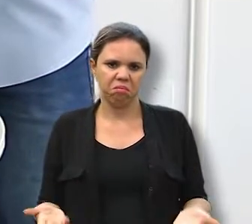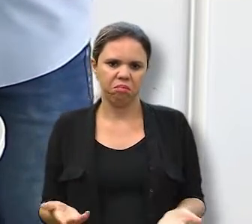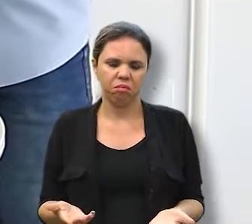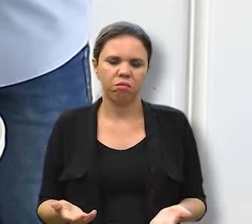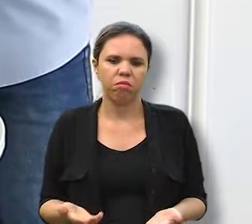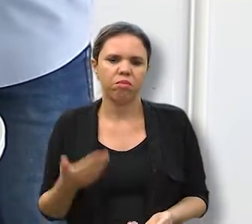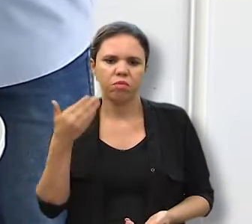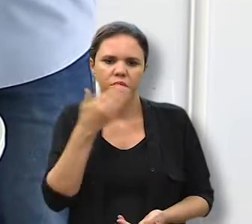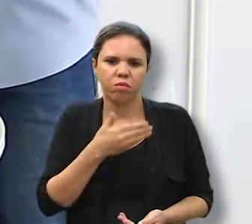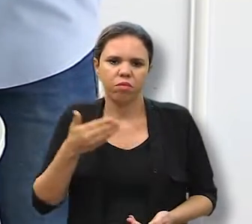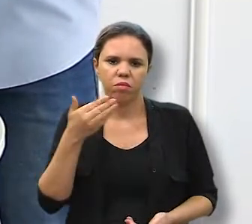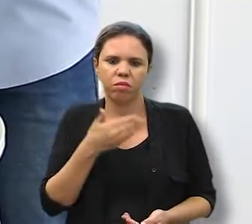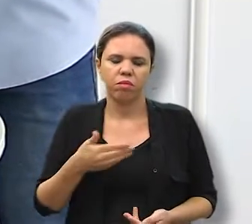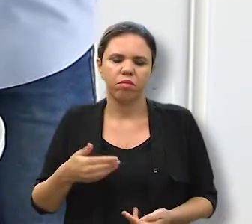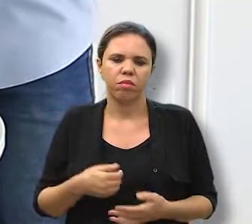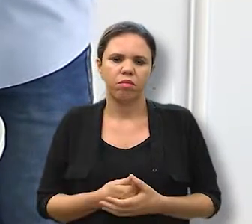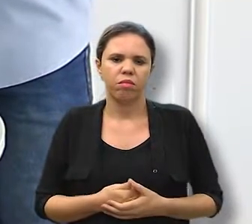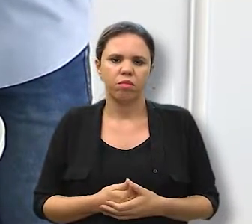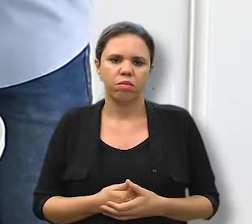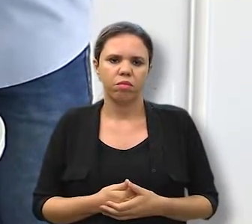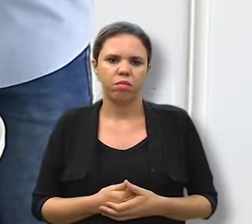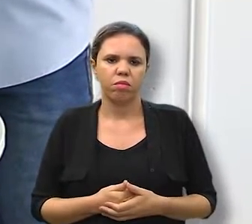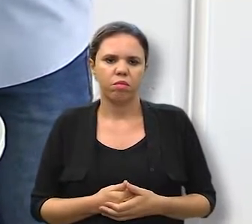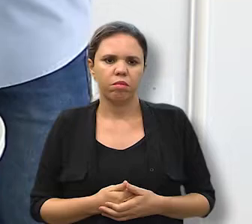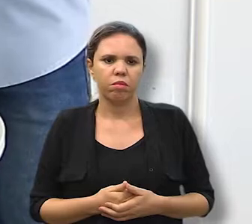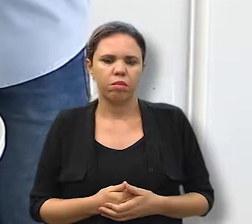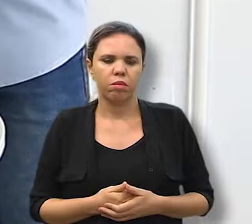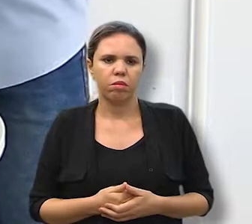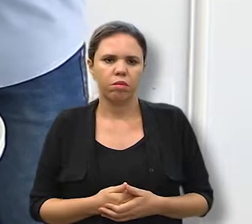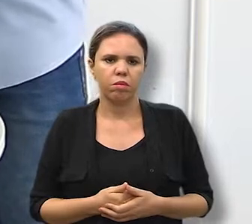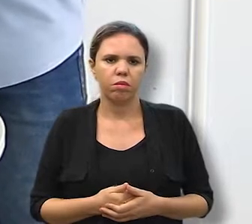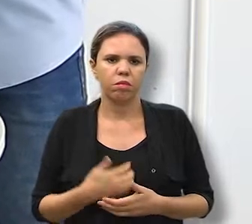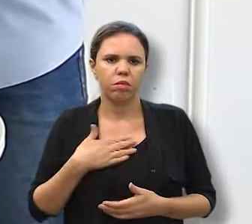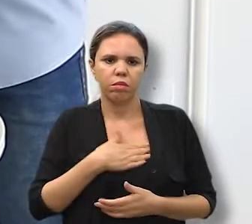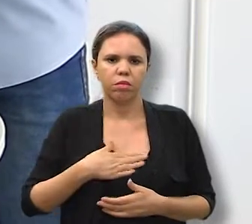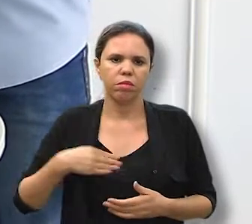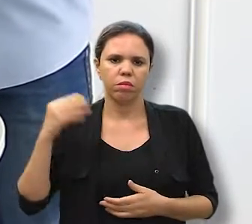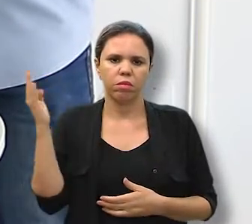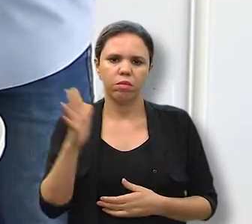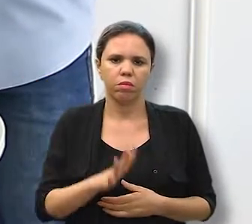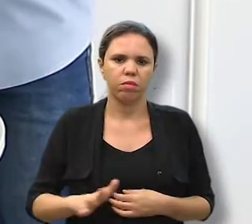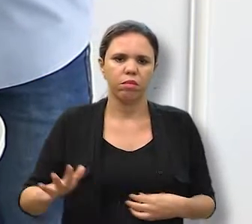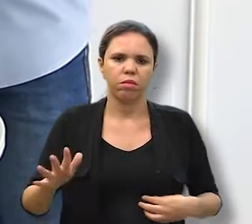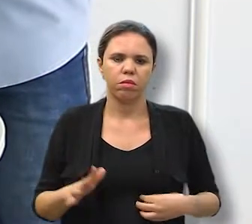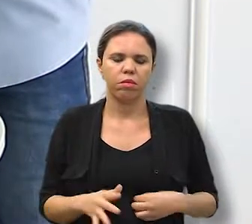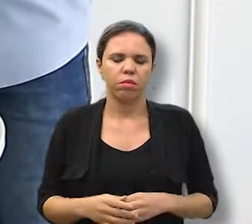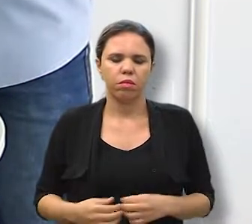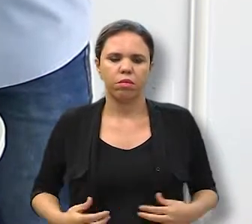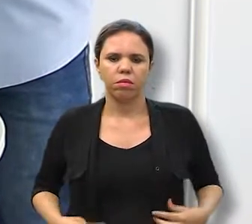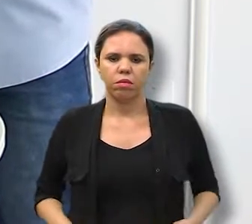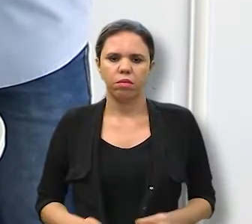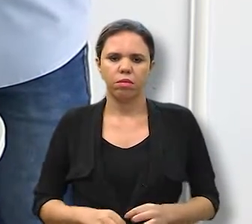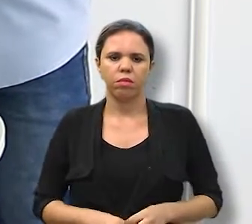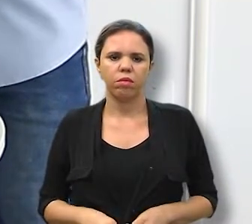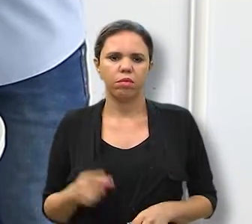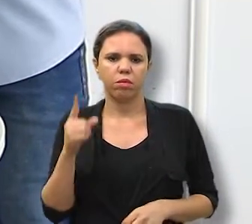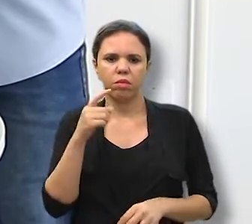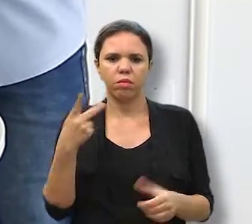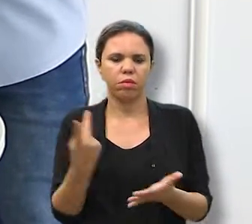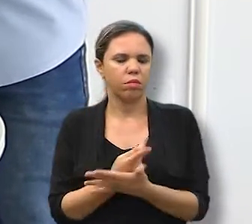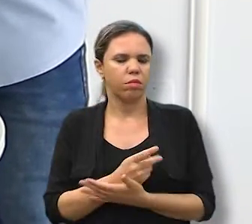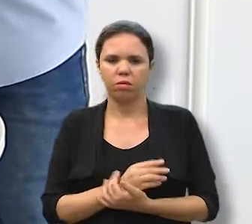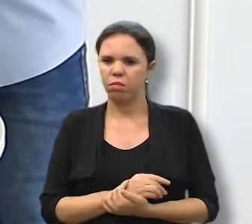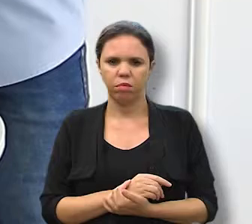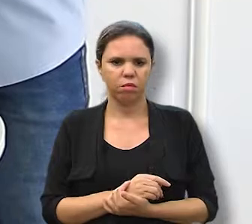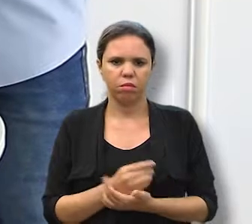pudim é uma das sobremesas mais amadas do Brasil, né? Então, assim, é difícil você errar.